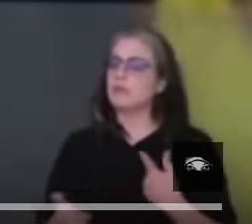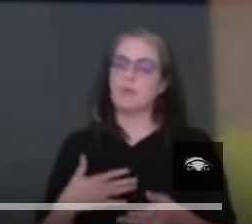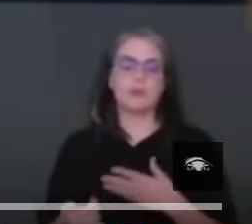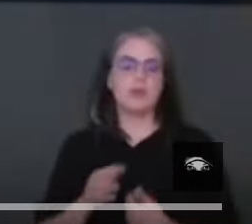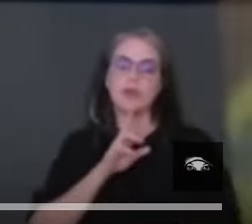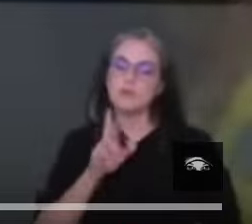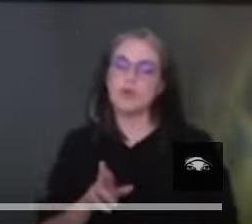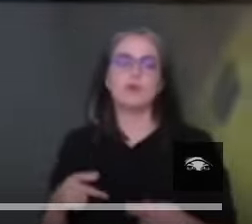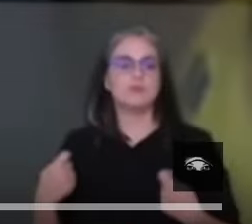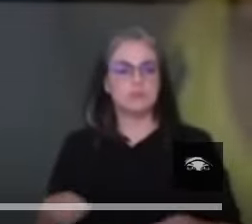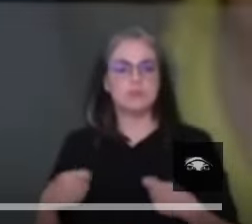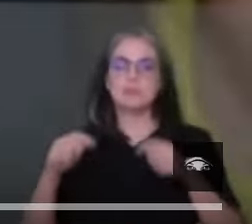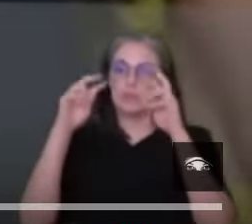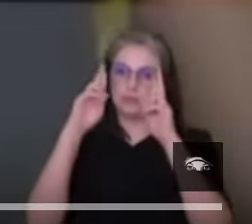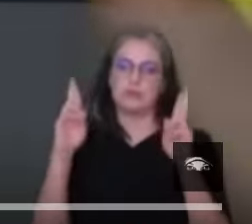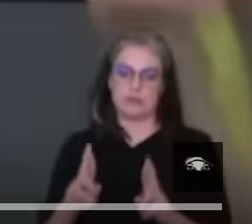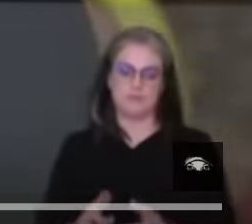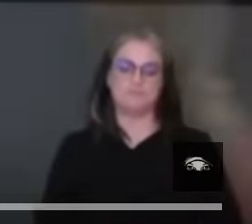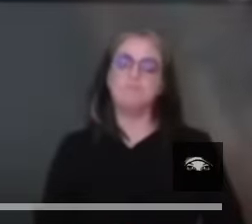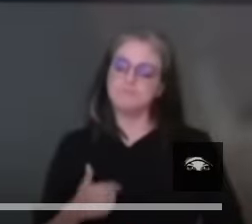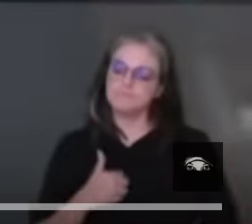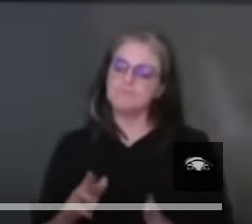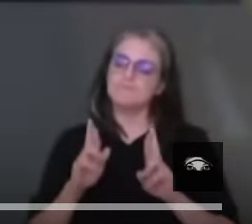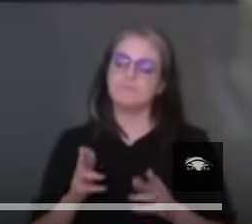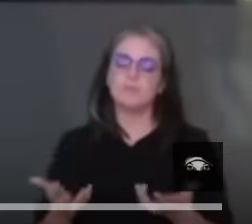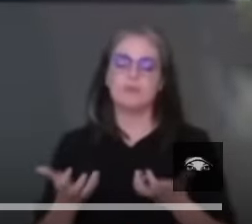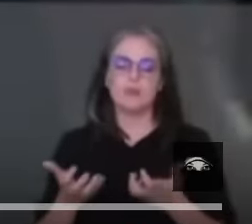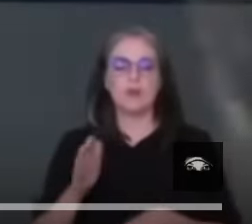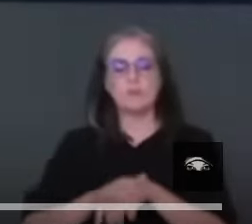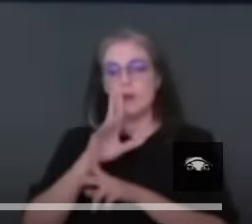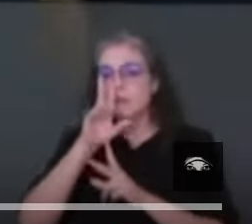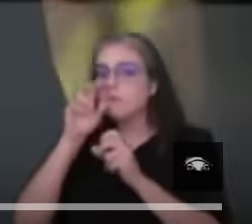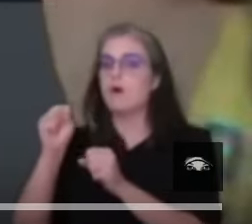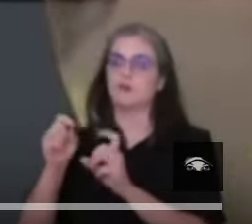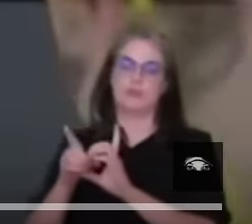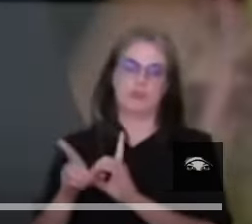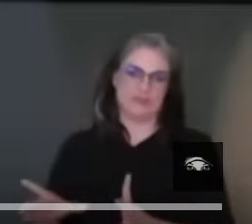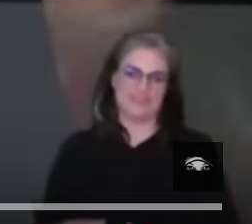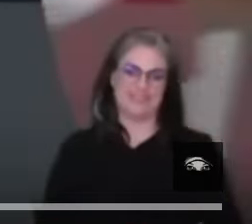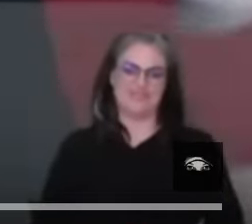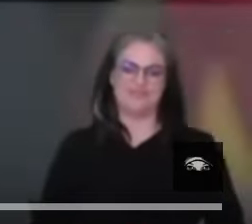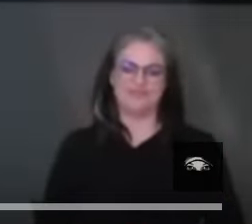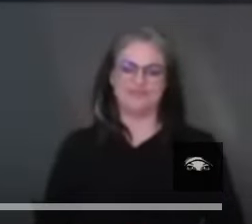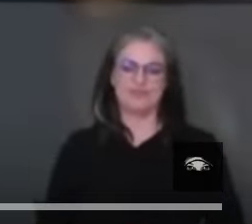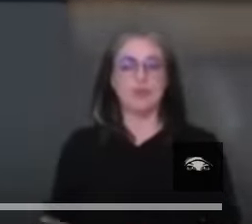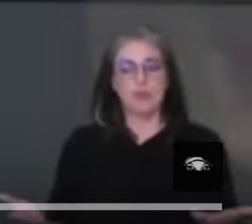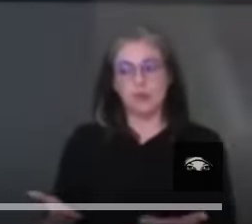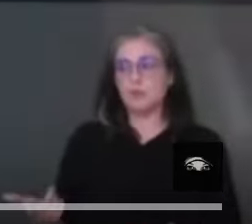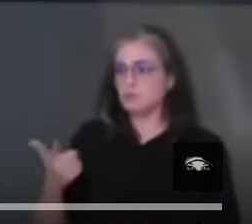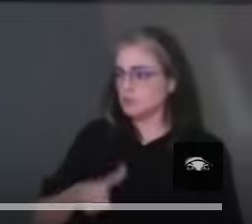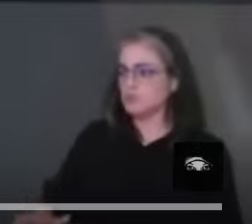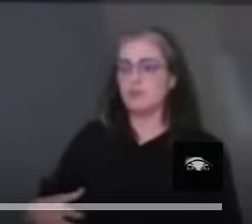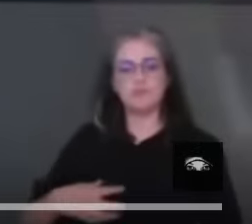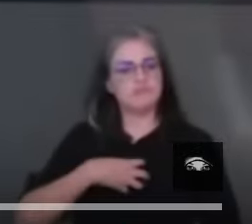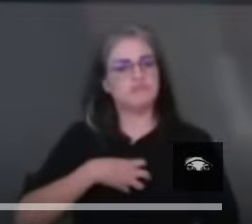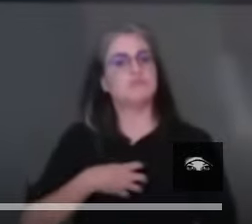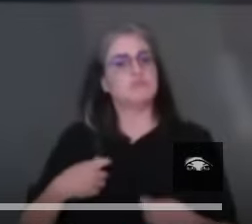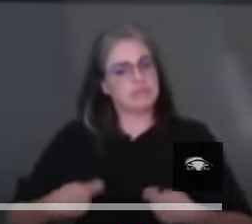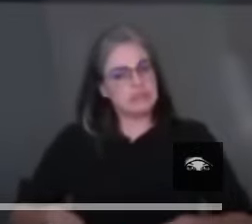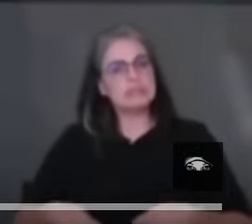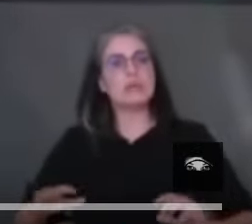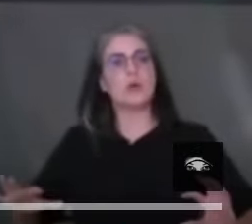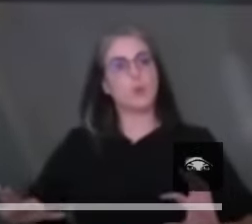para os próximos períodos, a gente fortalecer essa democracia. E hoje aqui, mais uma vez, eu senti a firmeza da nossa necessidade da